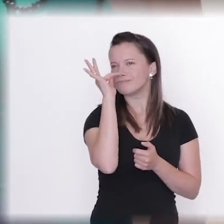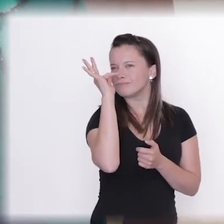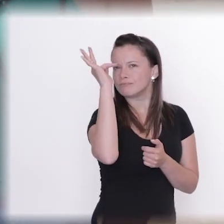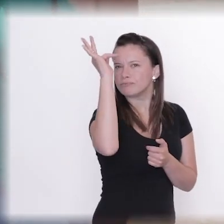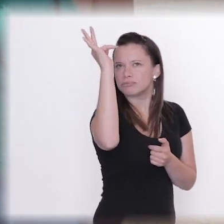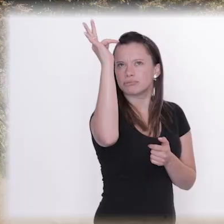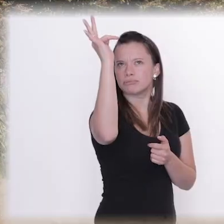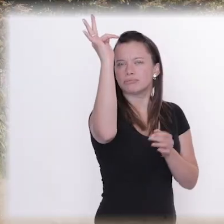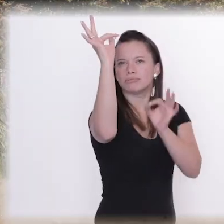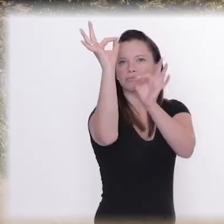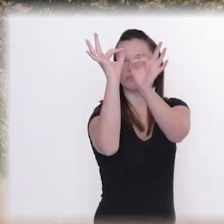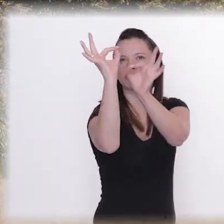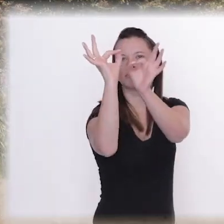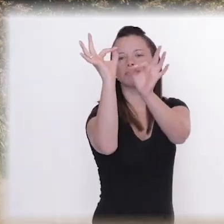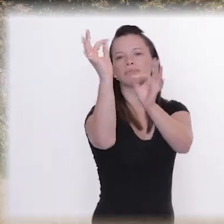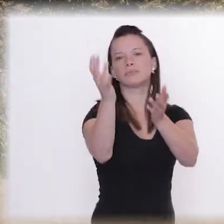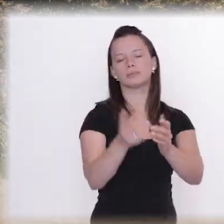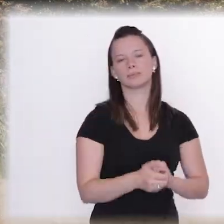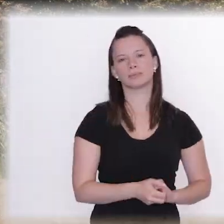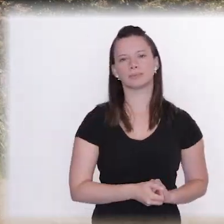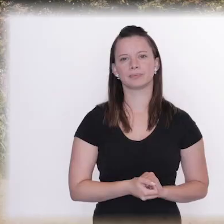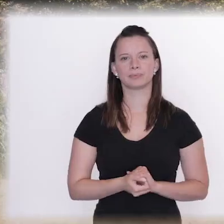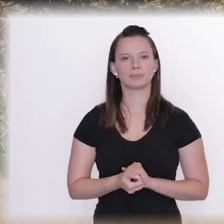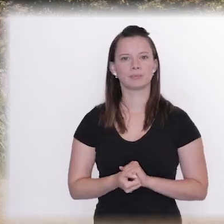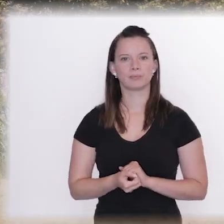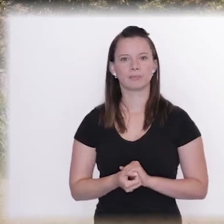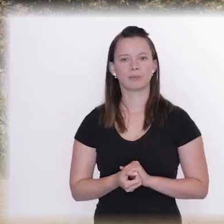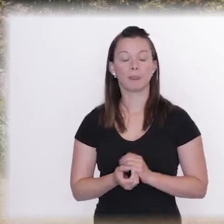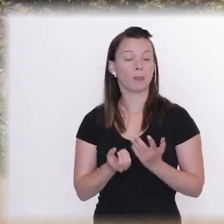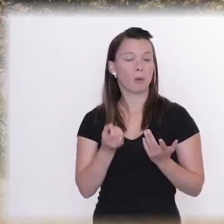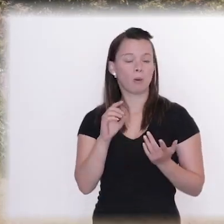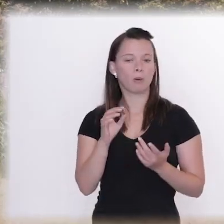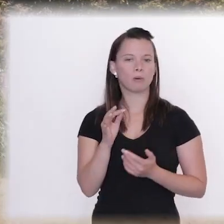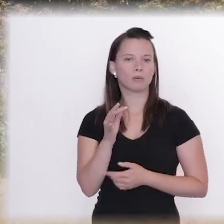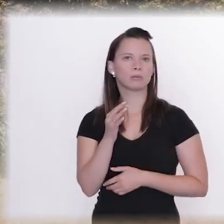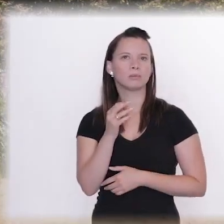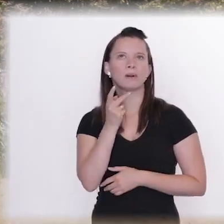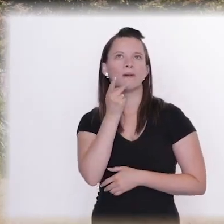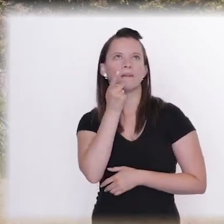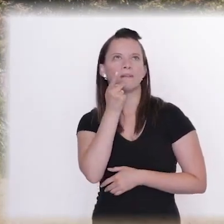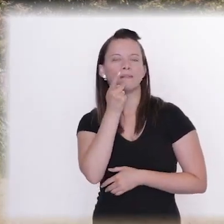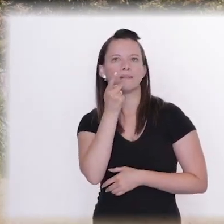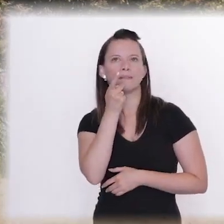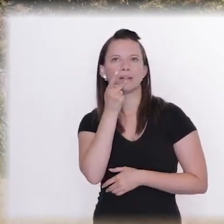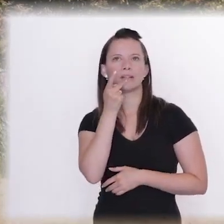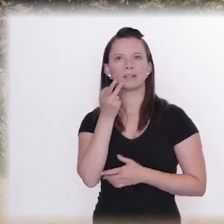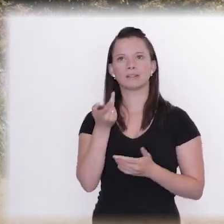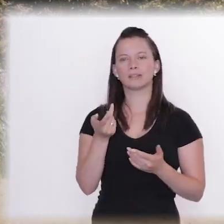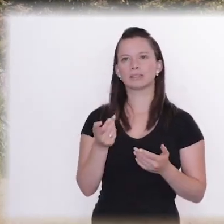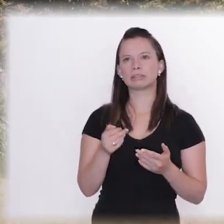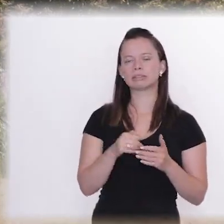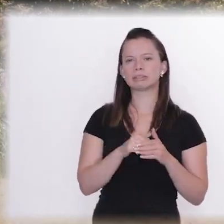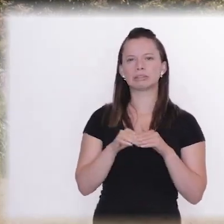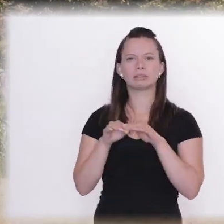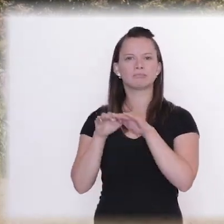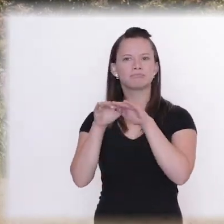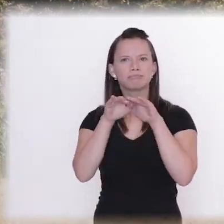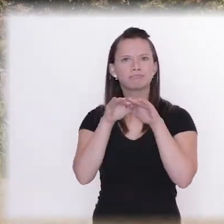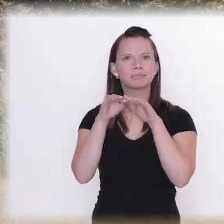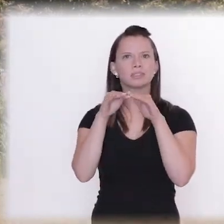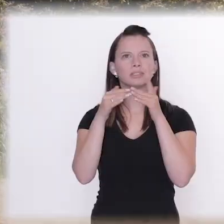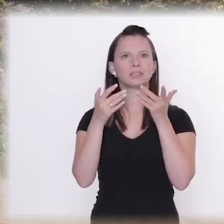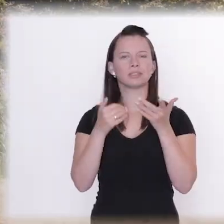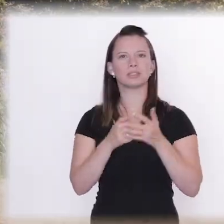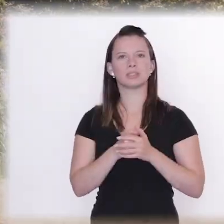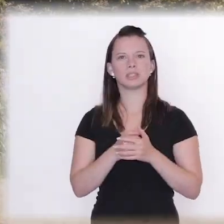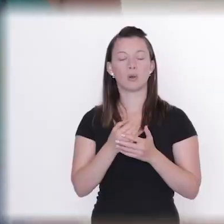futuristas, ou mesmo o discurso neoliberal, que é bastante hegemônico, ele às vezes